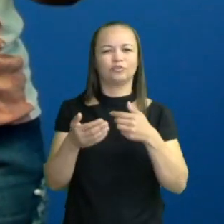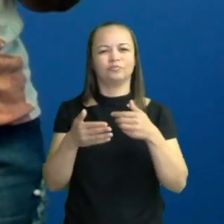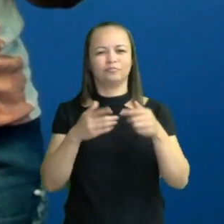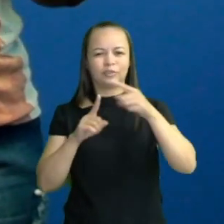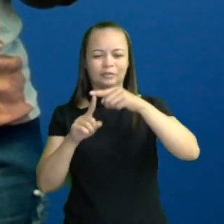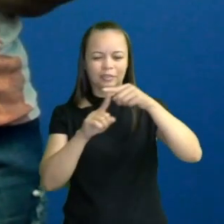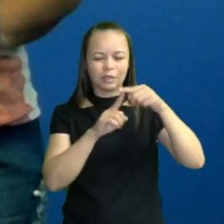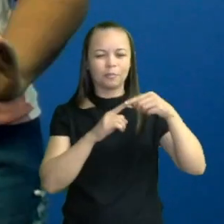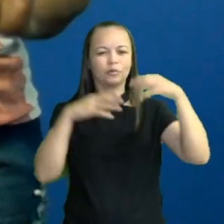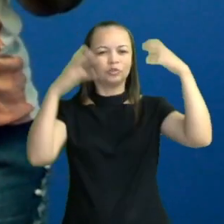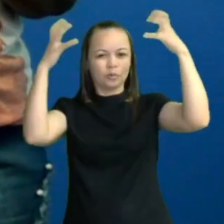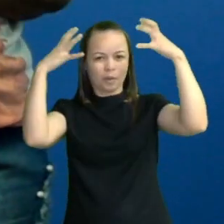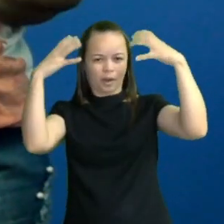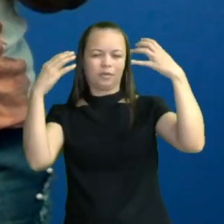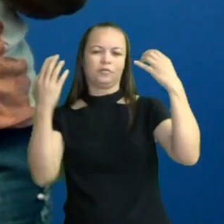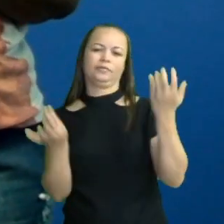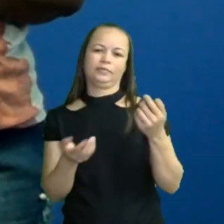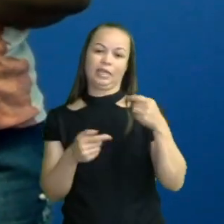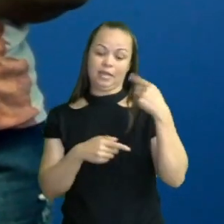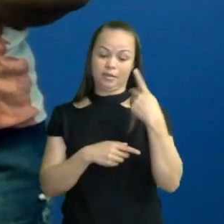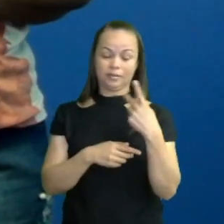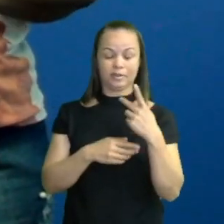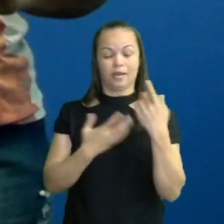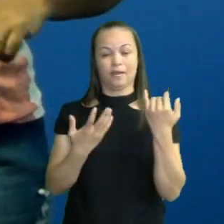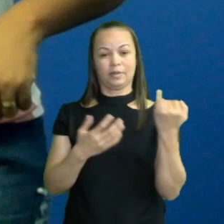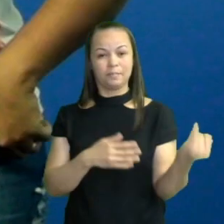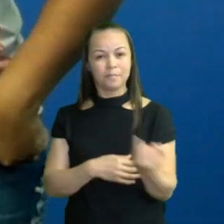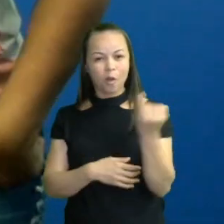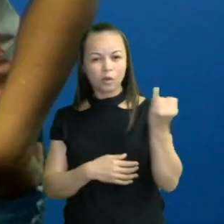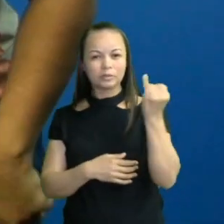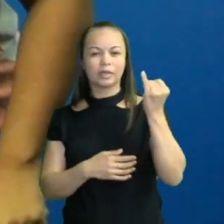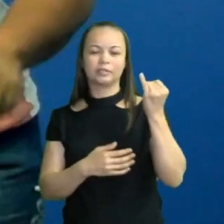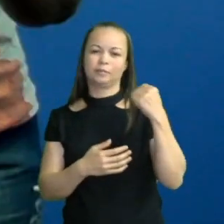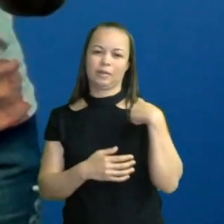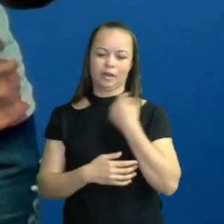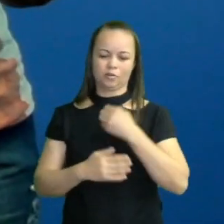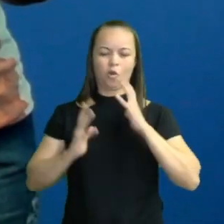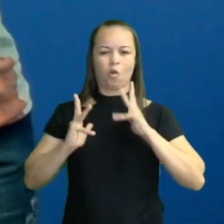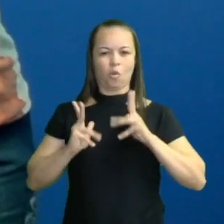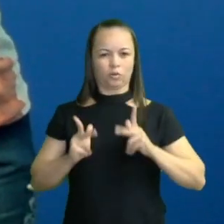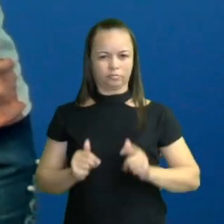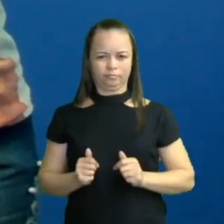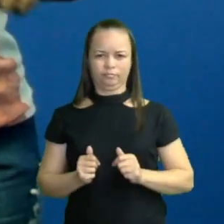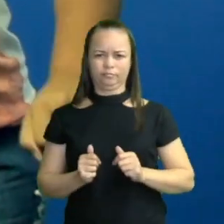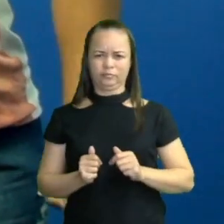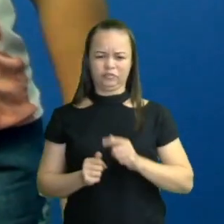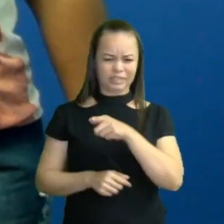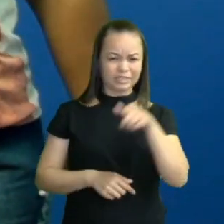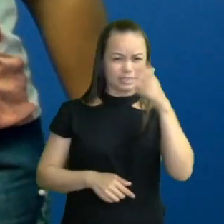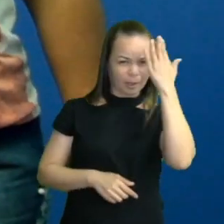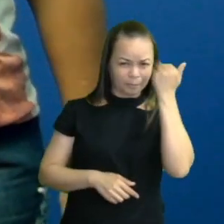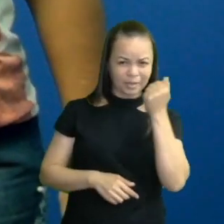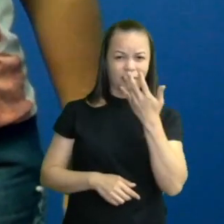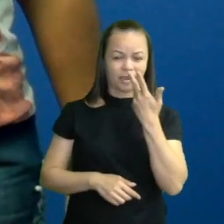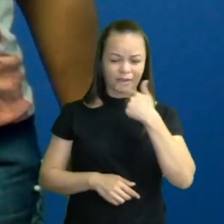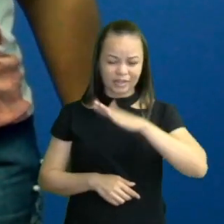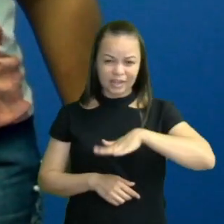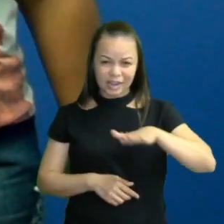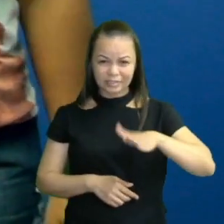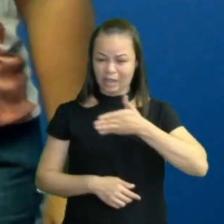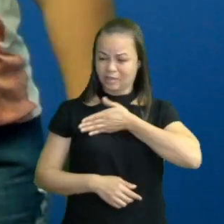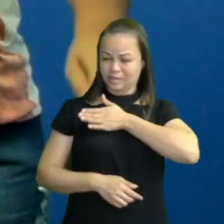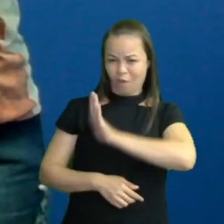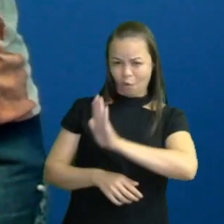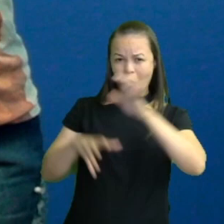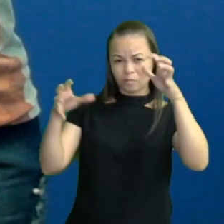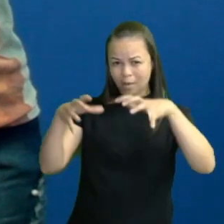atividades mais importantes em nossa higiene pessoal. Você sabia que tem crianças que não gostam de tomar banho? Isso